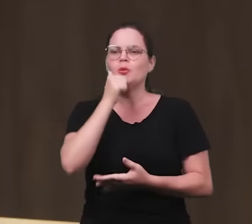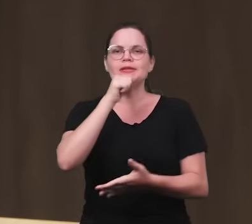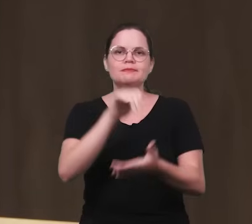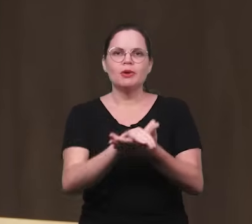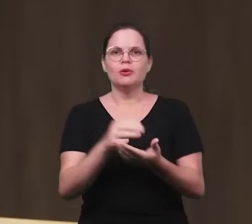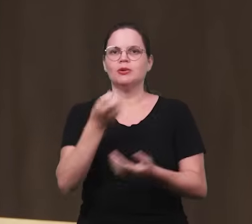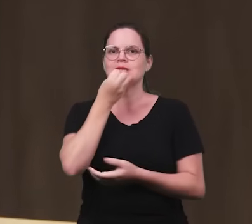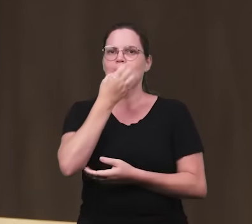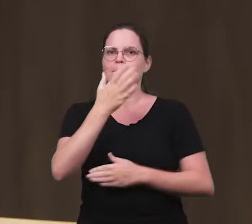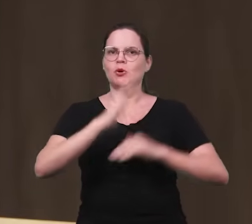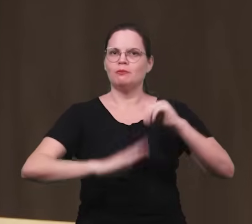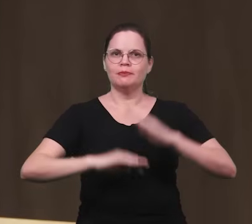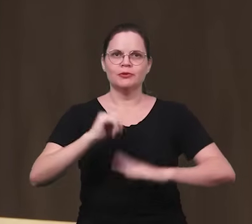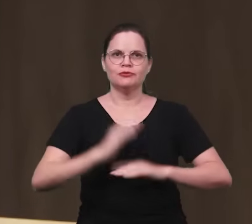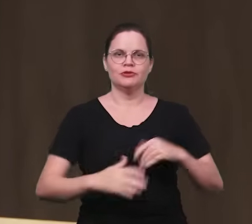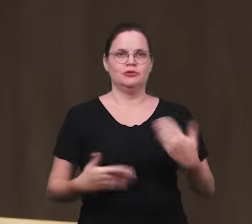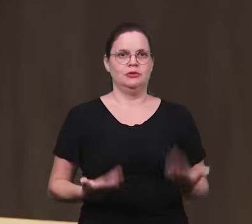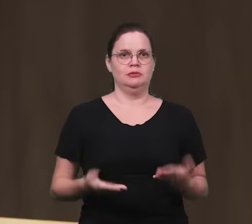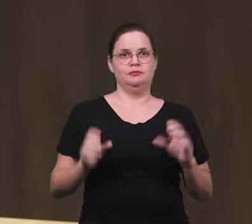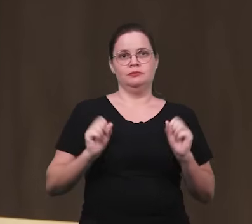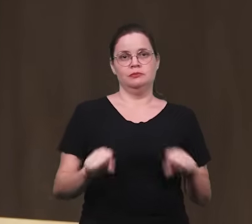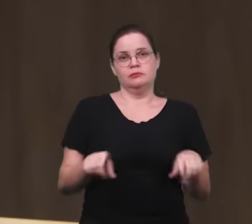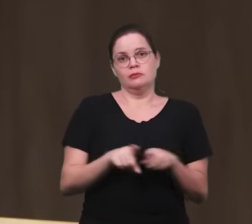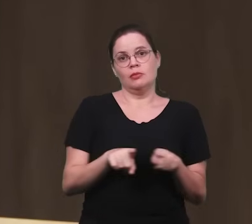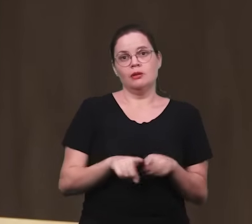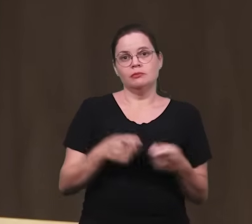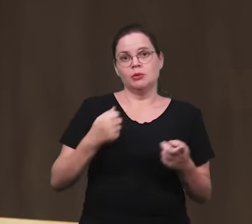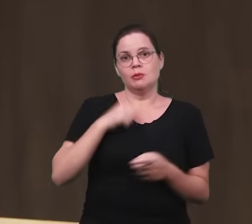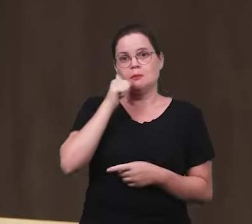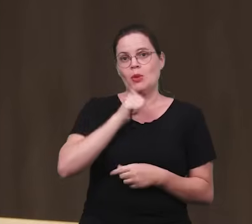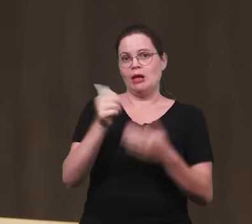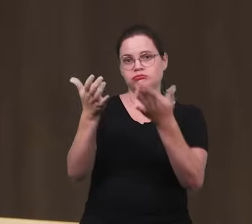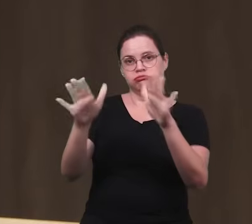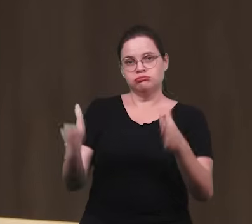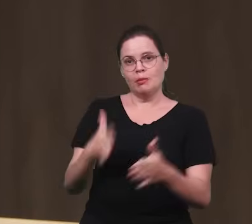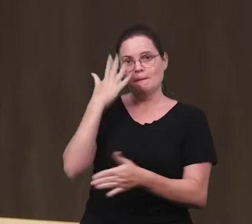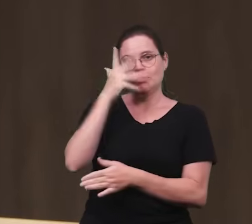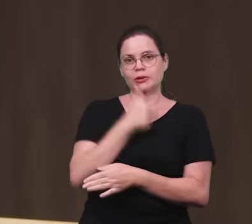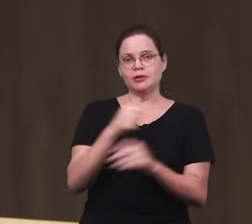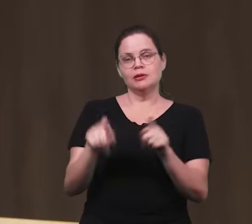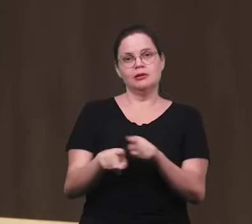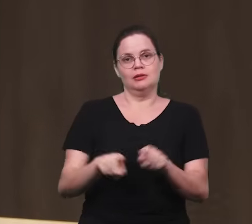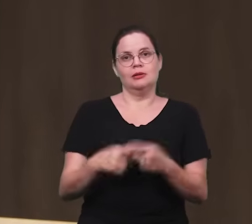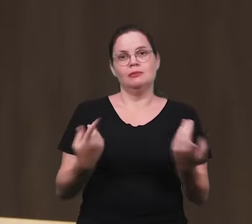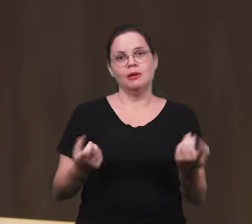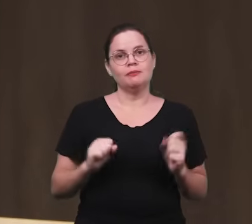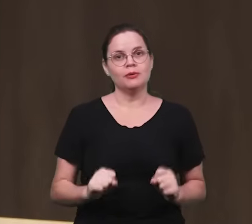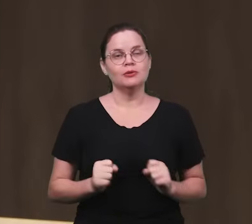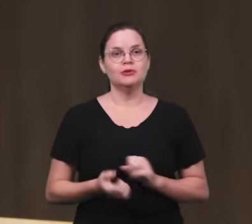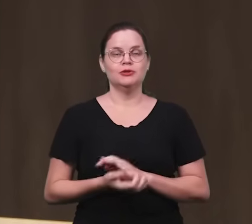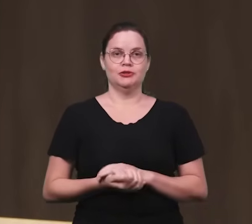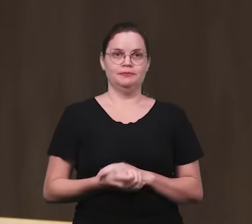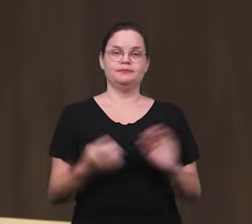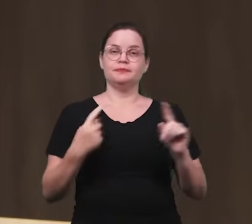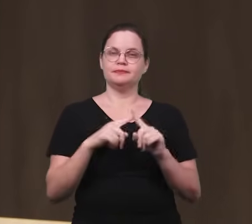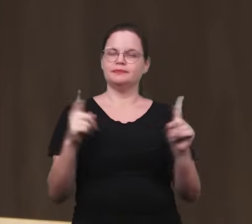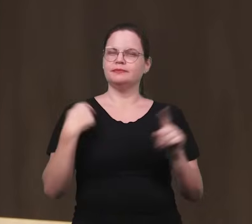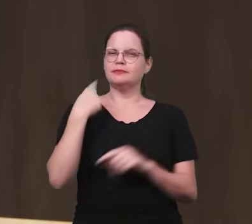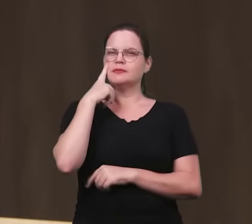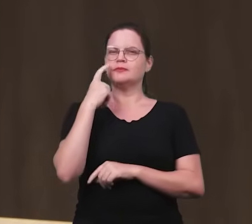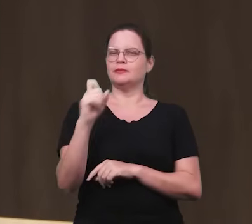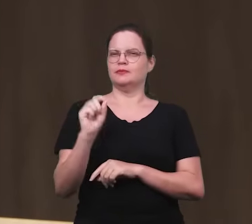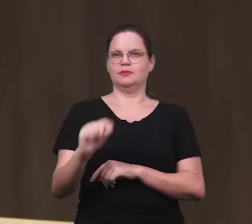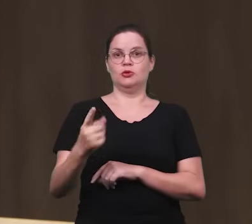boa profissional, né, pode ser uma mulher formosa também. E é interessante aqui que quando